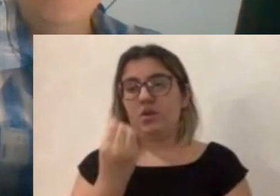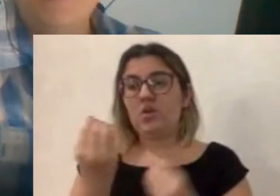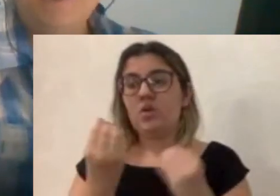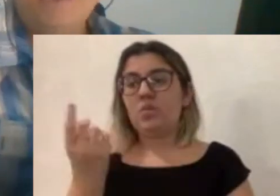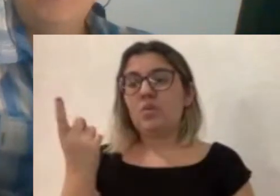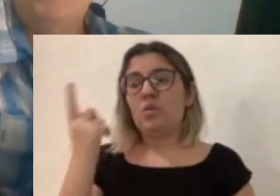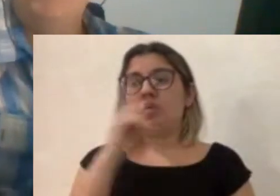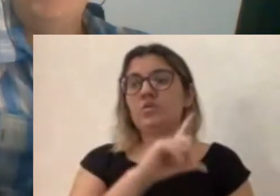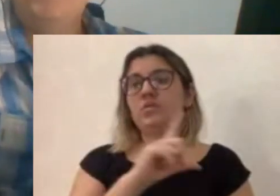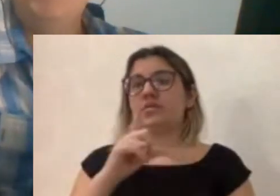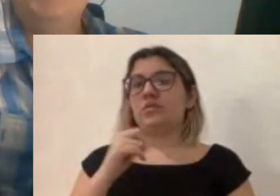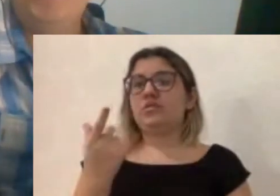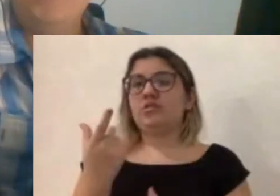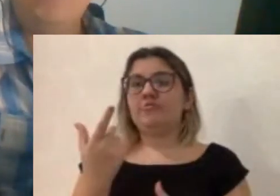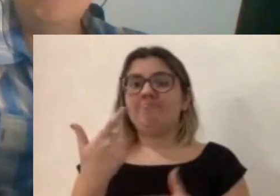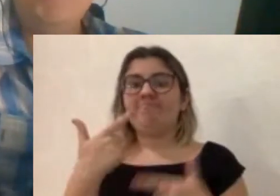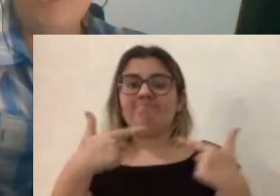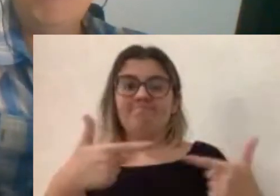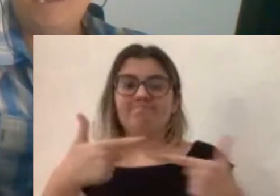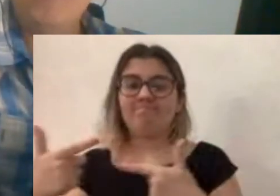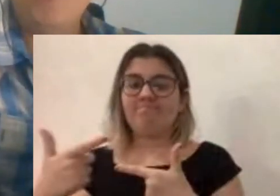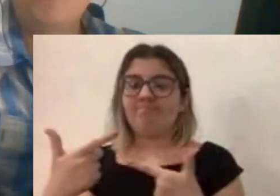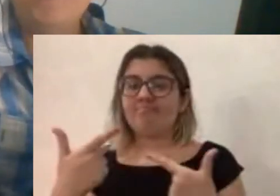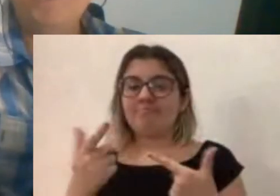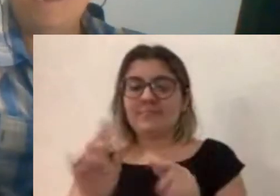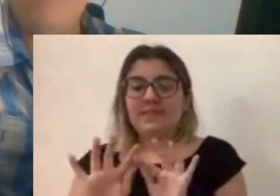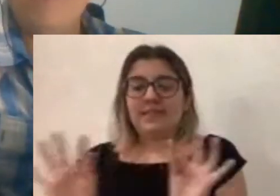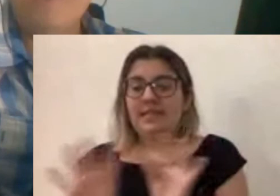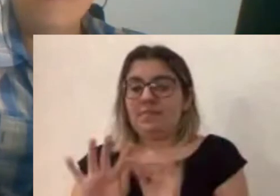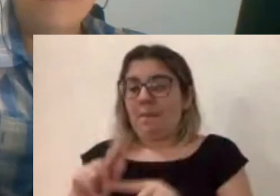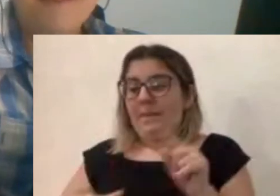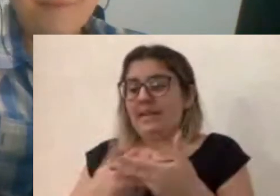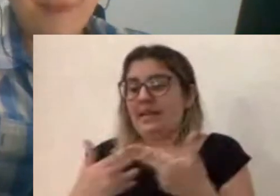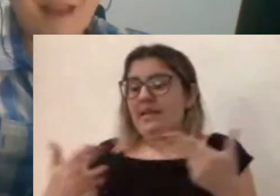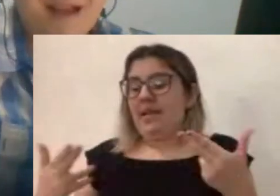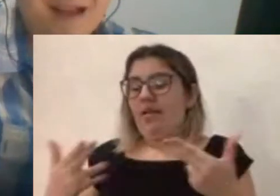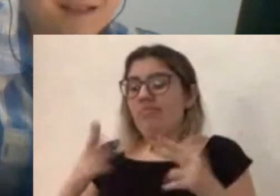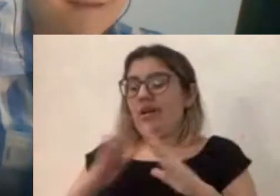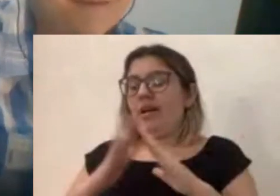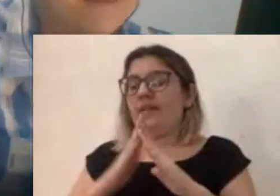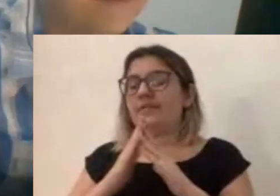intrigante isso, né, de saber o que, que a gente pode, até onde a gente pode chegar só com o que a gente tem na mão.